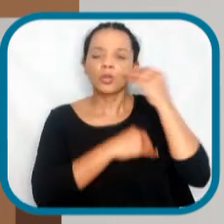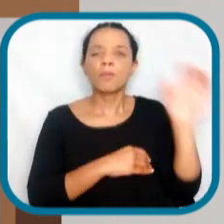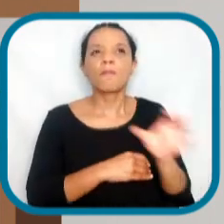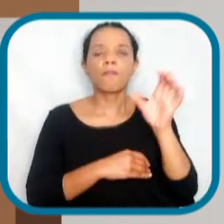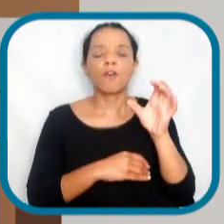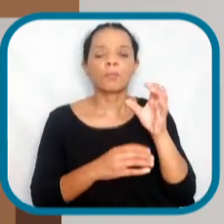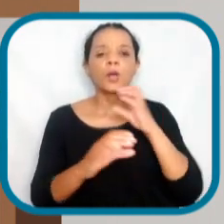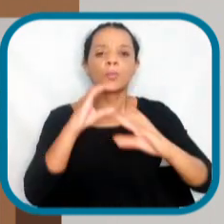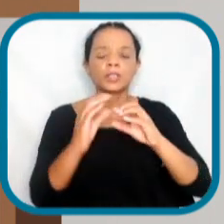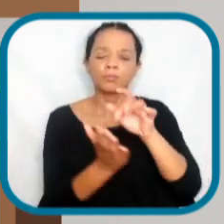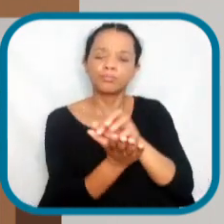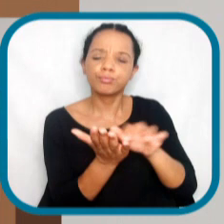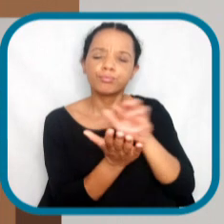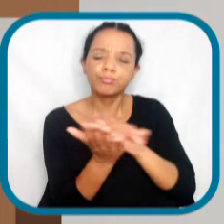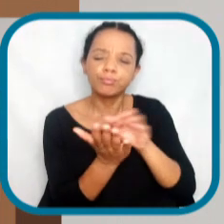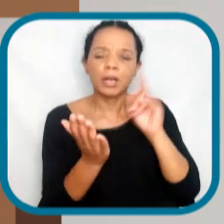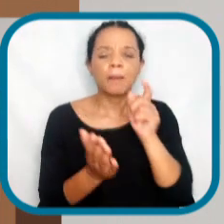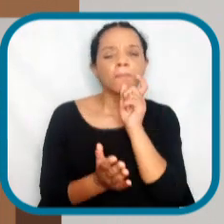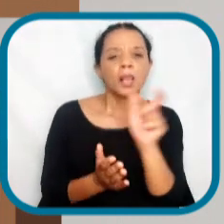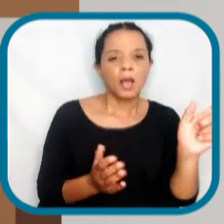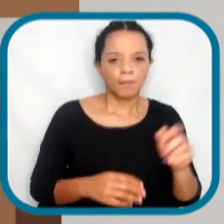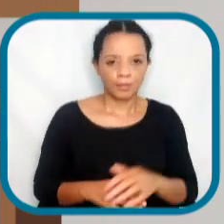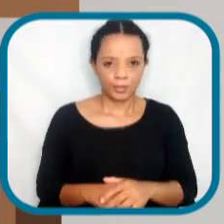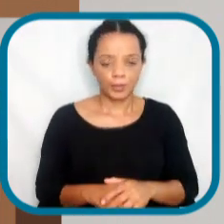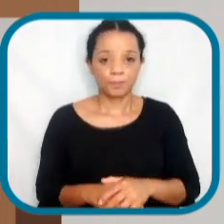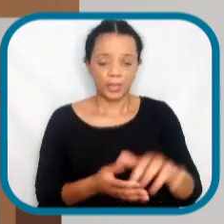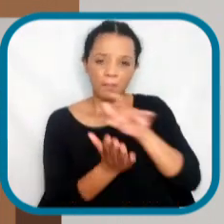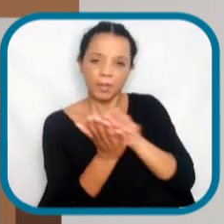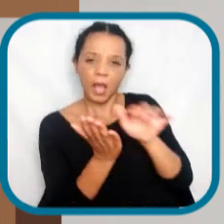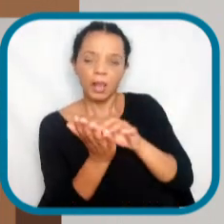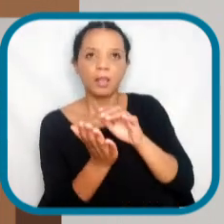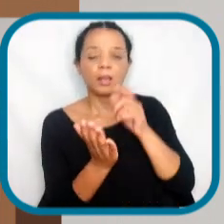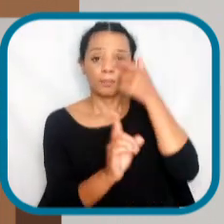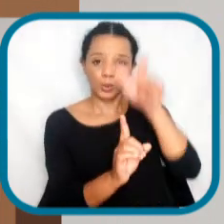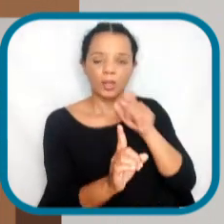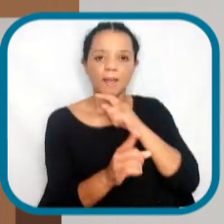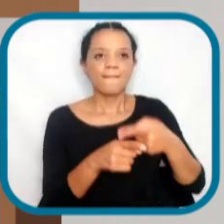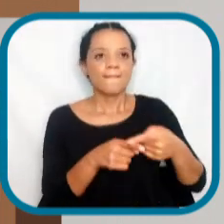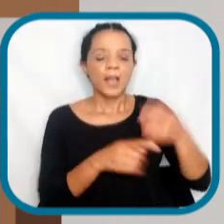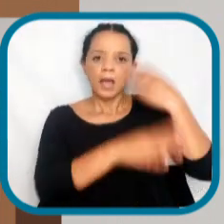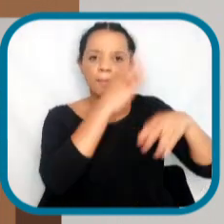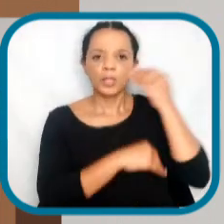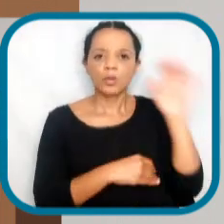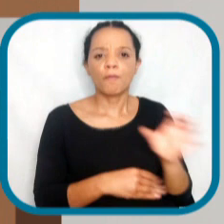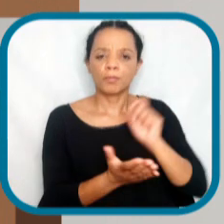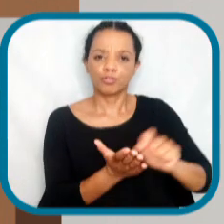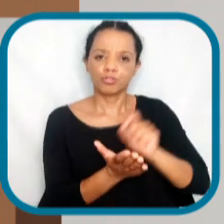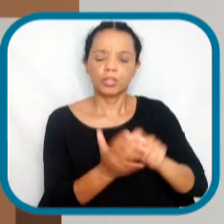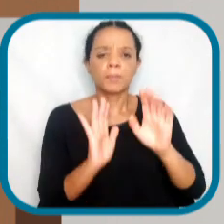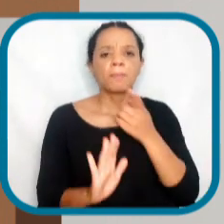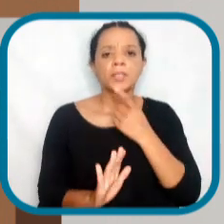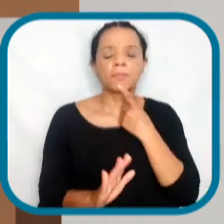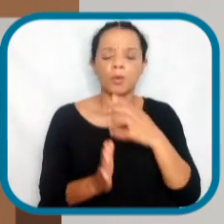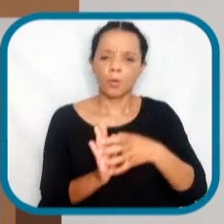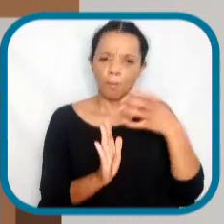método de comunicação tátil que tinha códigos para representar palavras. Braille ficou entusiasmado por aprender um método de escrita,